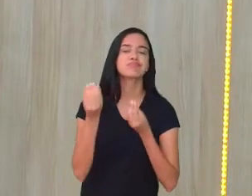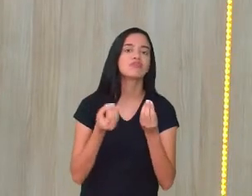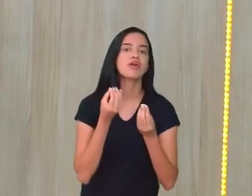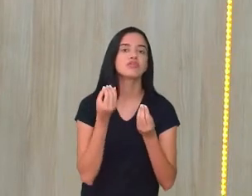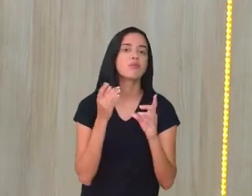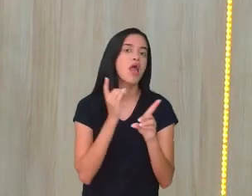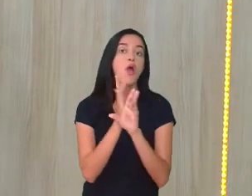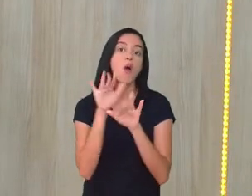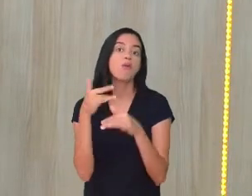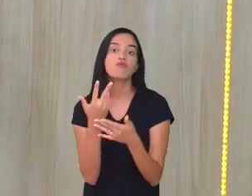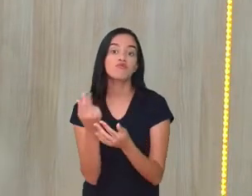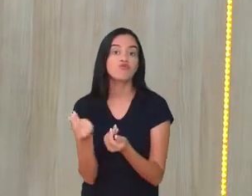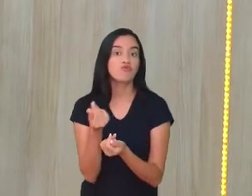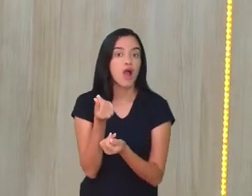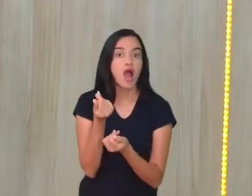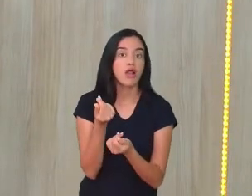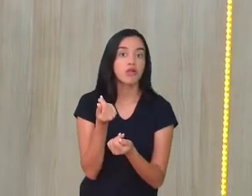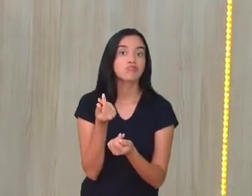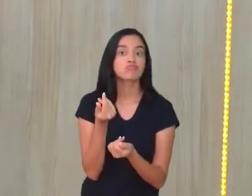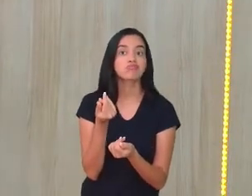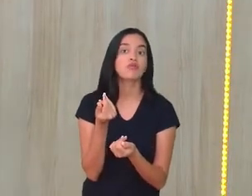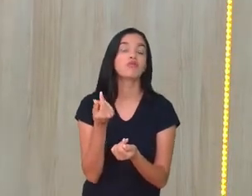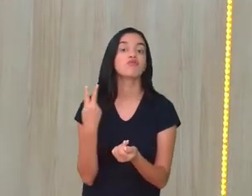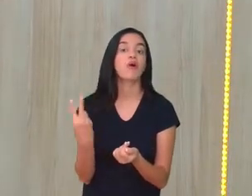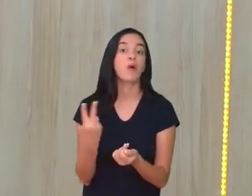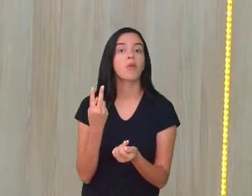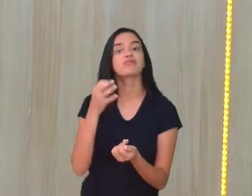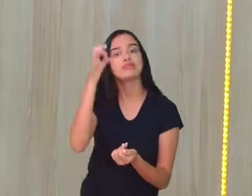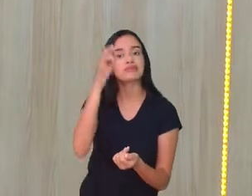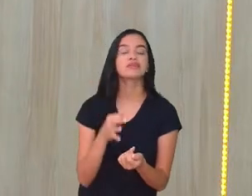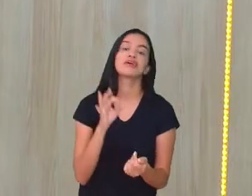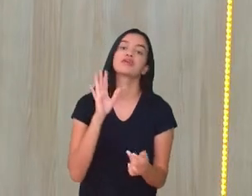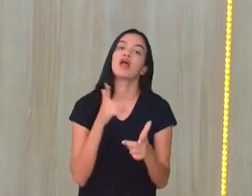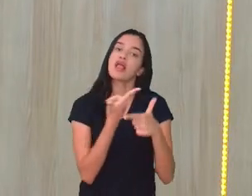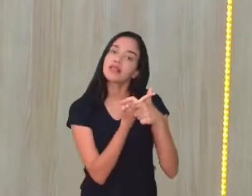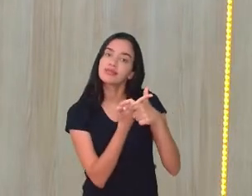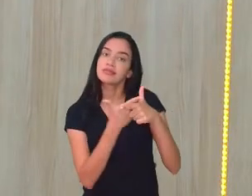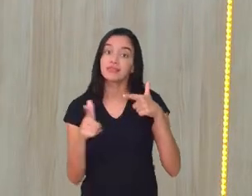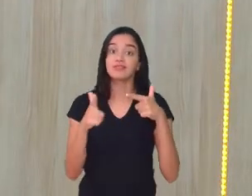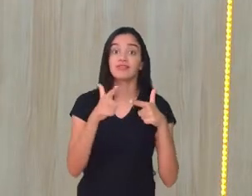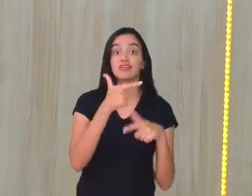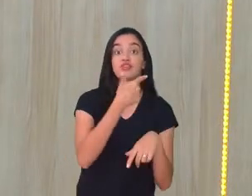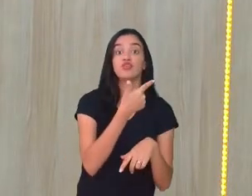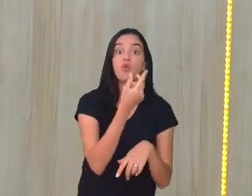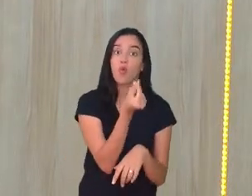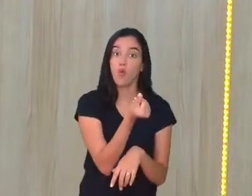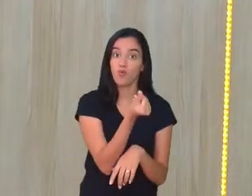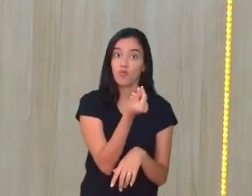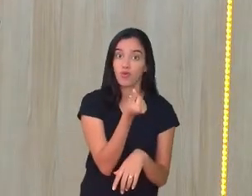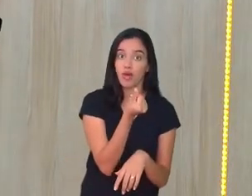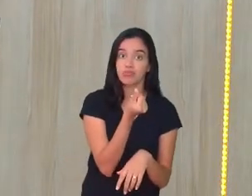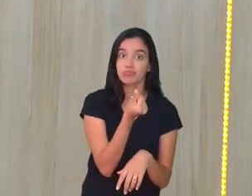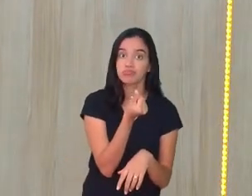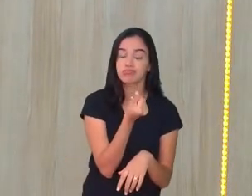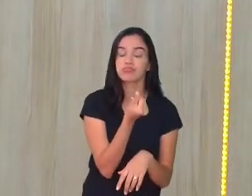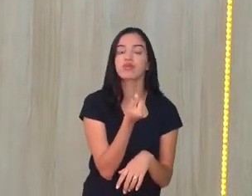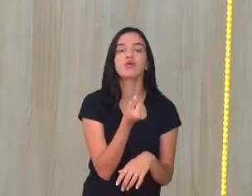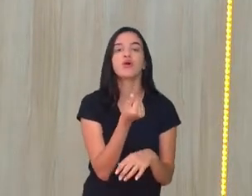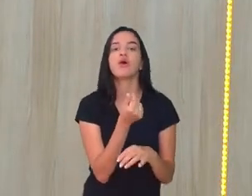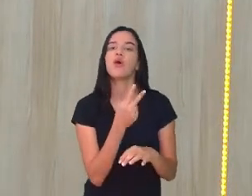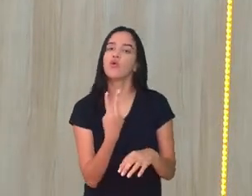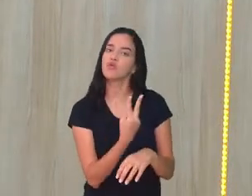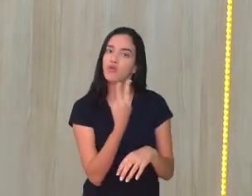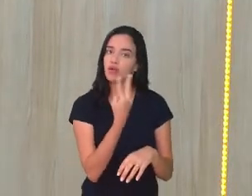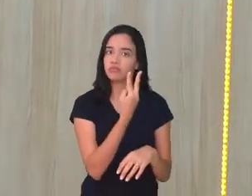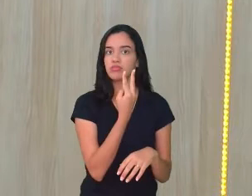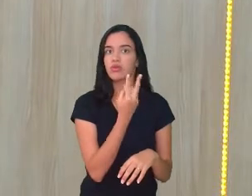aí de forma exata? Basta você dividir. Divide o valorzinho, certo? Da frequência absoluta, que